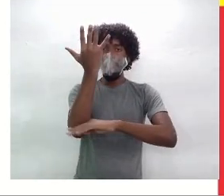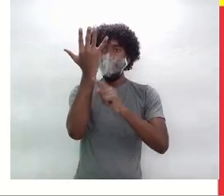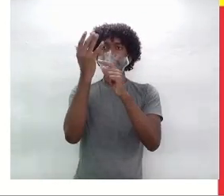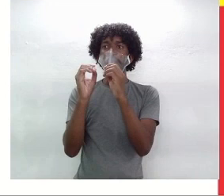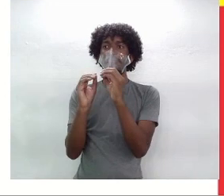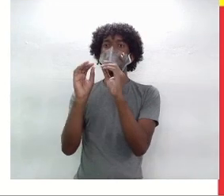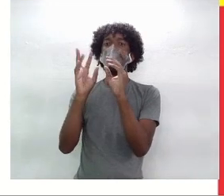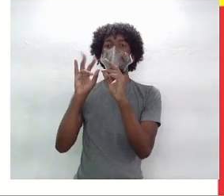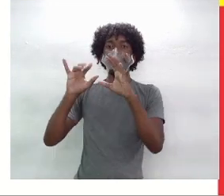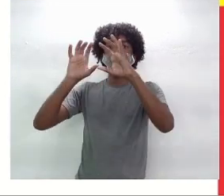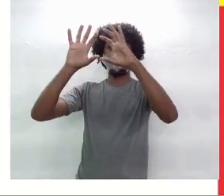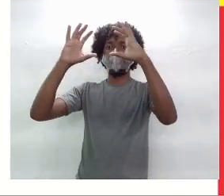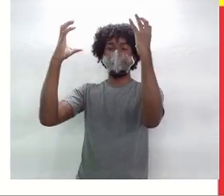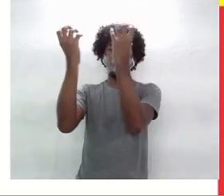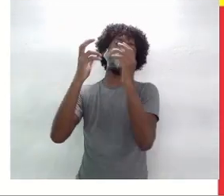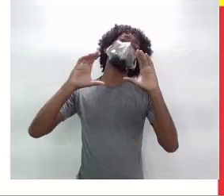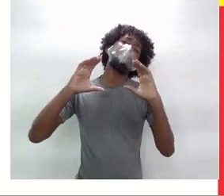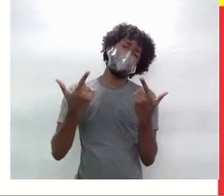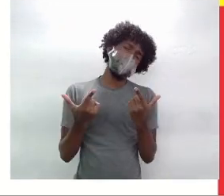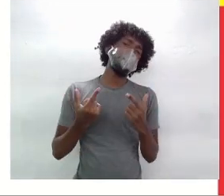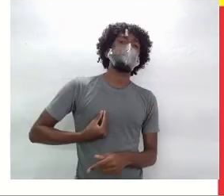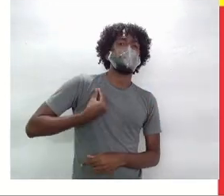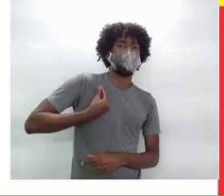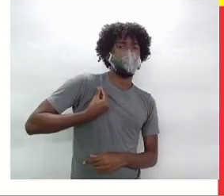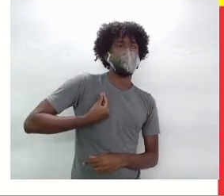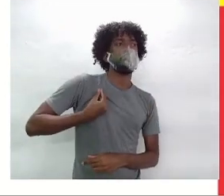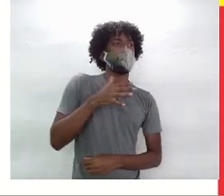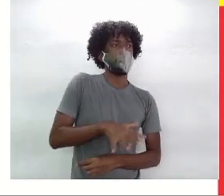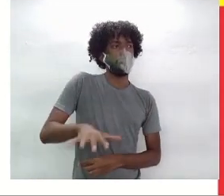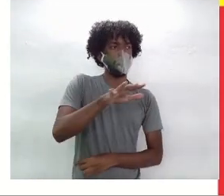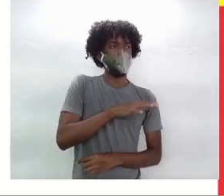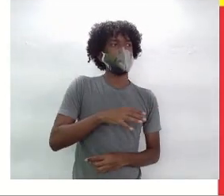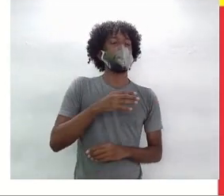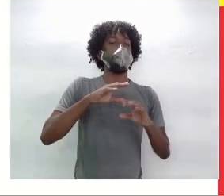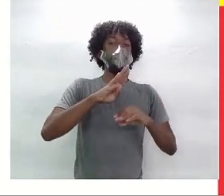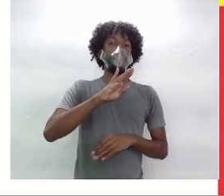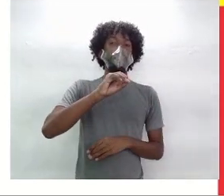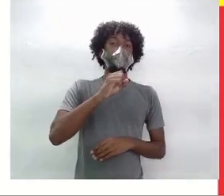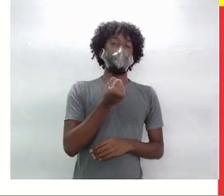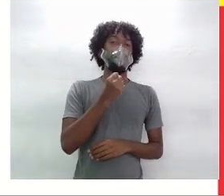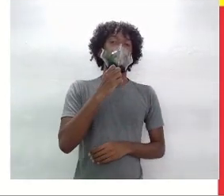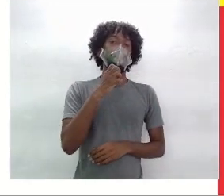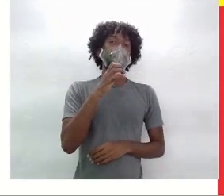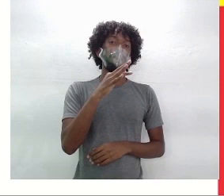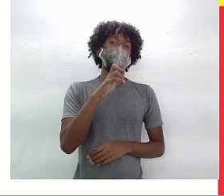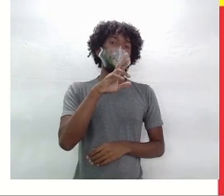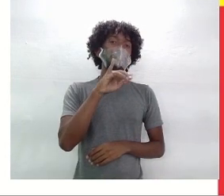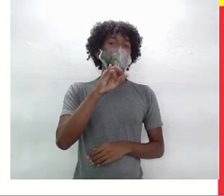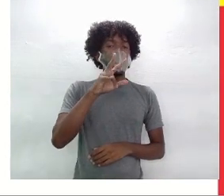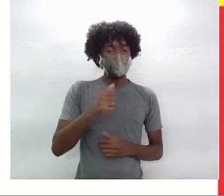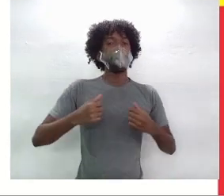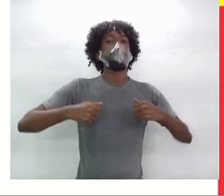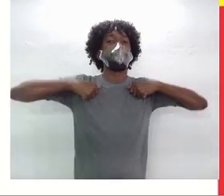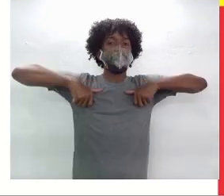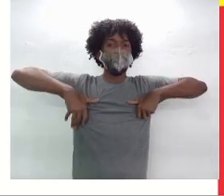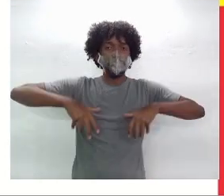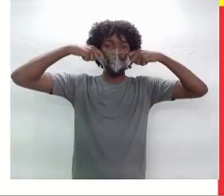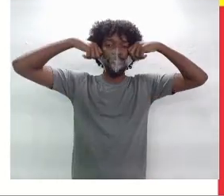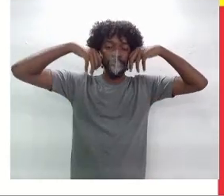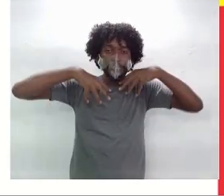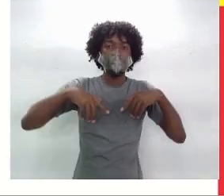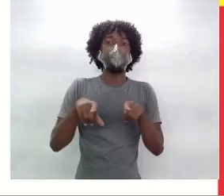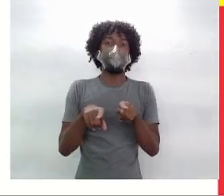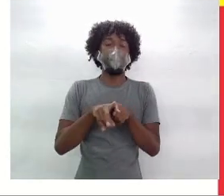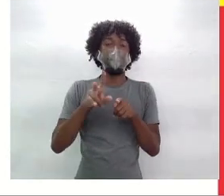os animais, os seres vivos que estão na nossa biosfera, eles vão transpirar e vai